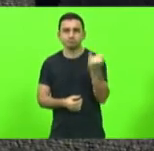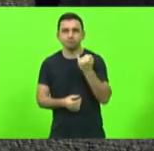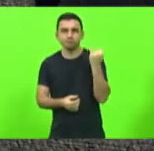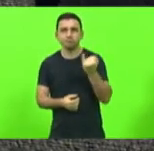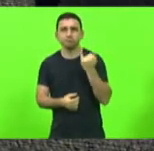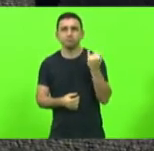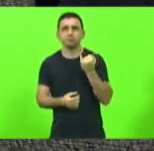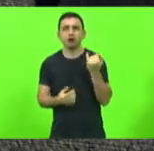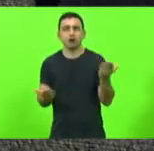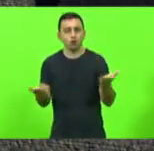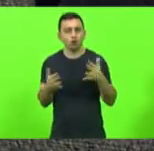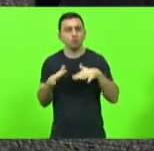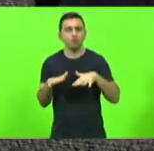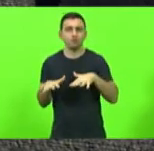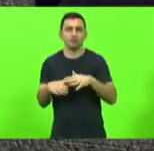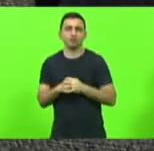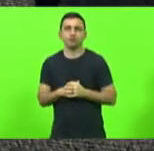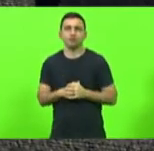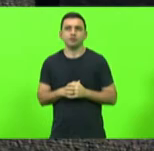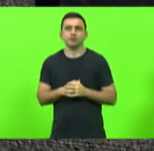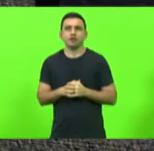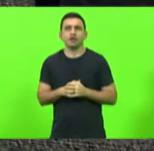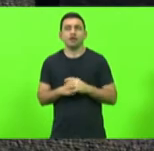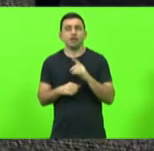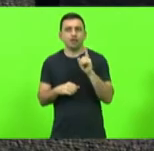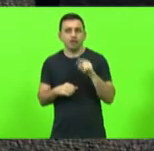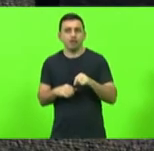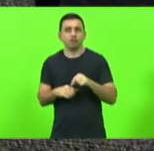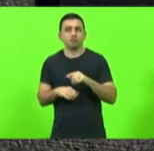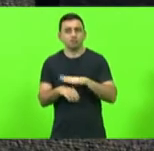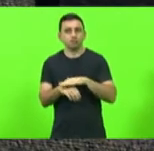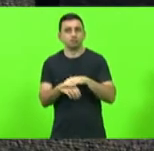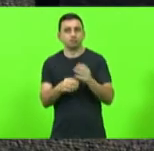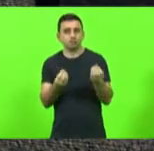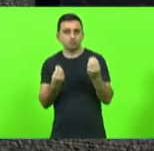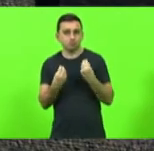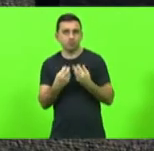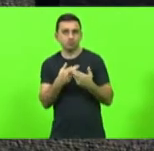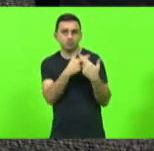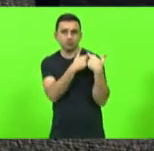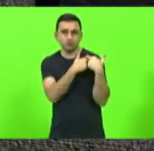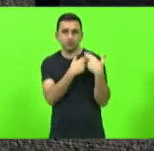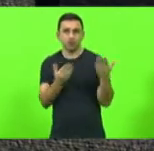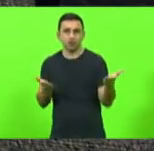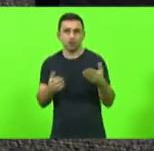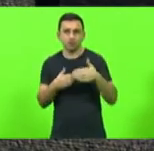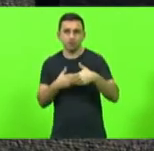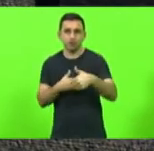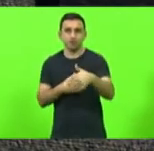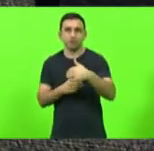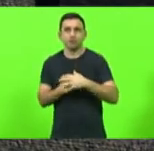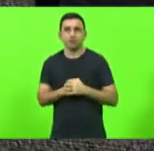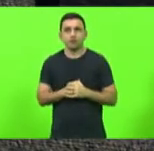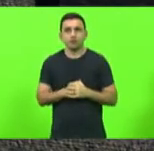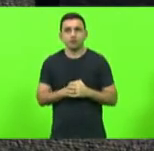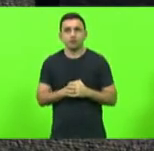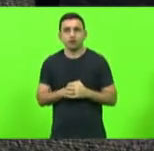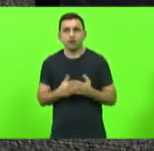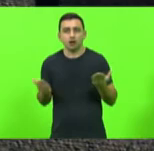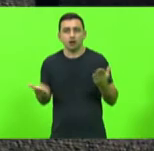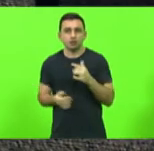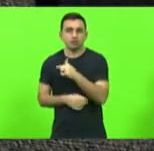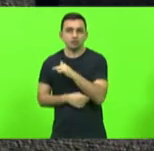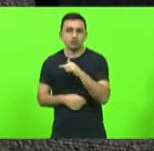para esse movimento, né? Mas tarefa dada é tarefa cumprida, então vamos lá. E como essa semana me disse